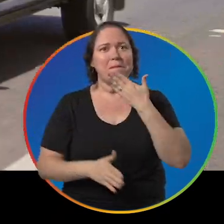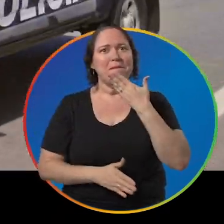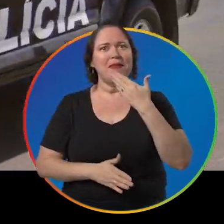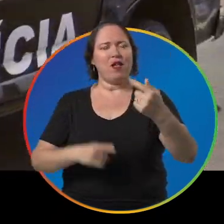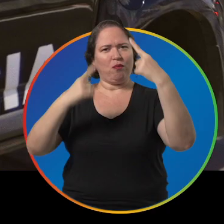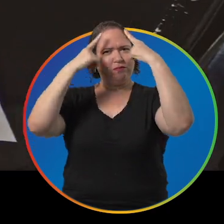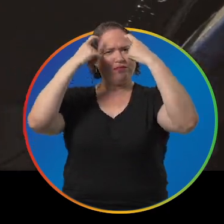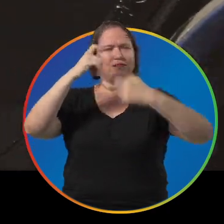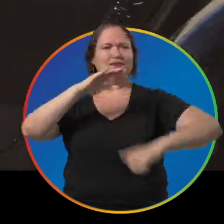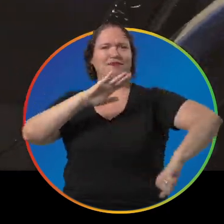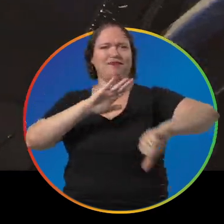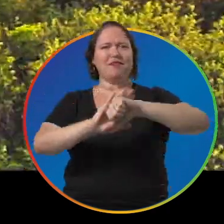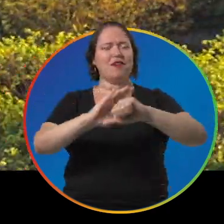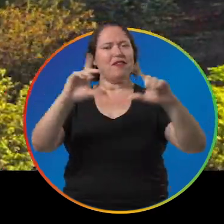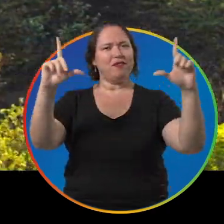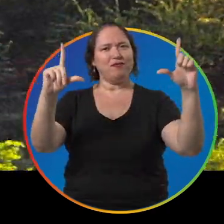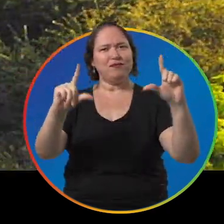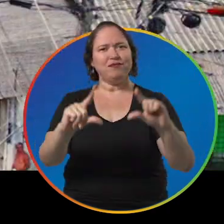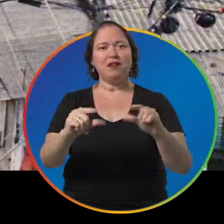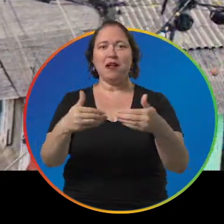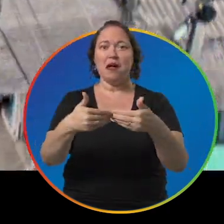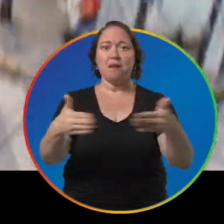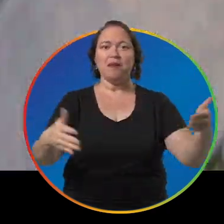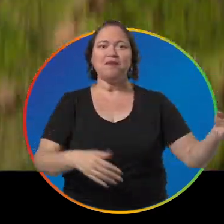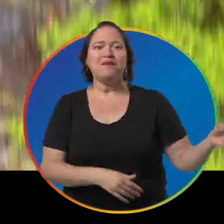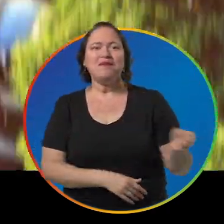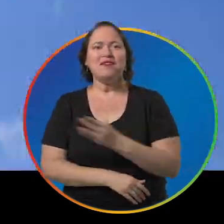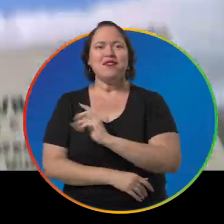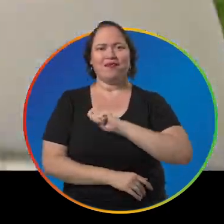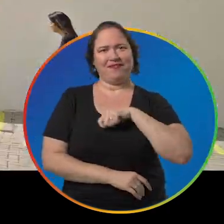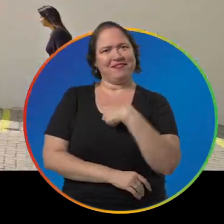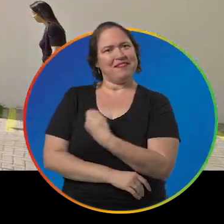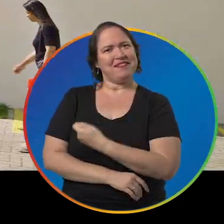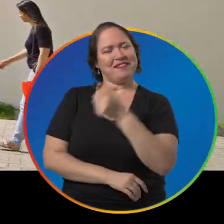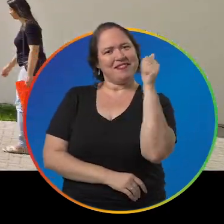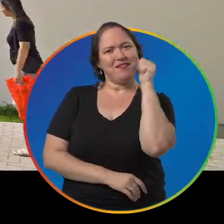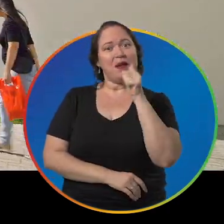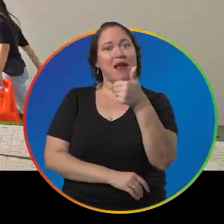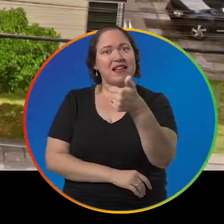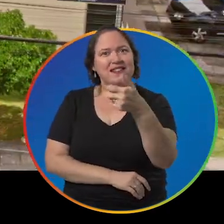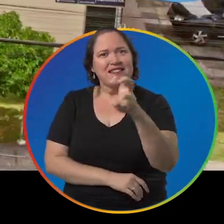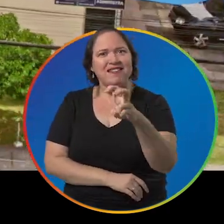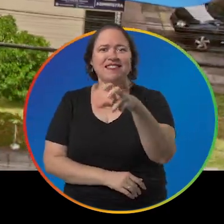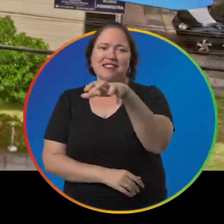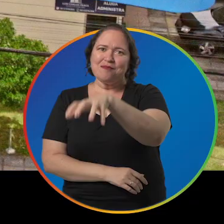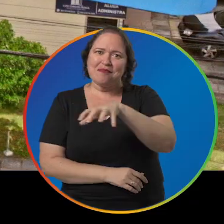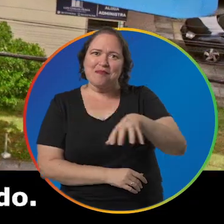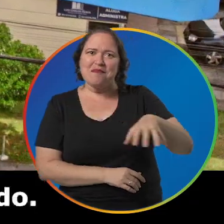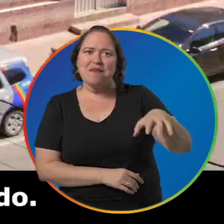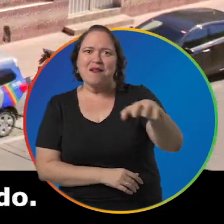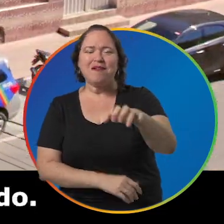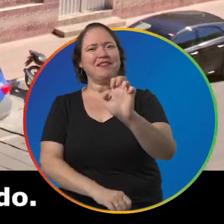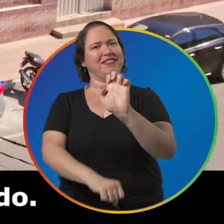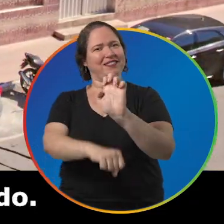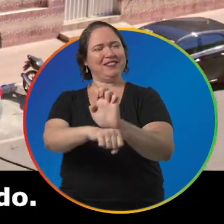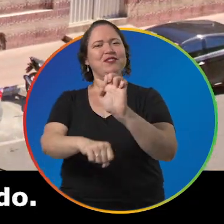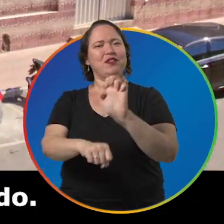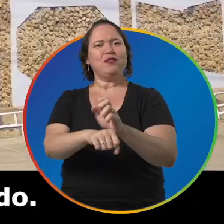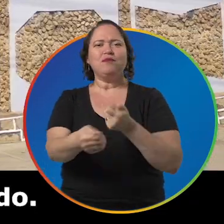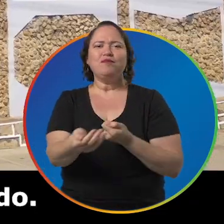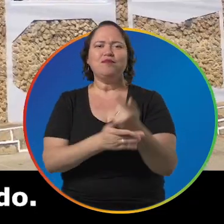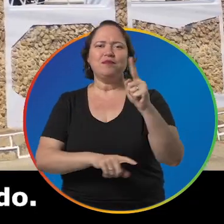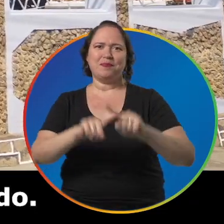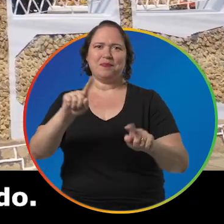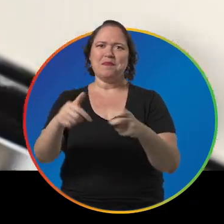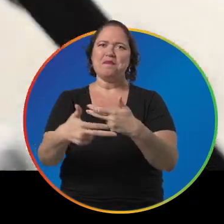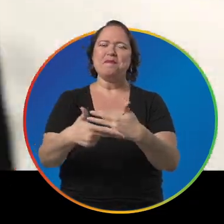da história, com os menores índices de violência e criminalidade. Abrimos 15 novas delegacias da mulher, que agora estão em todas as